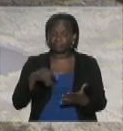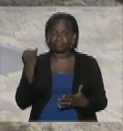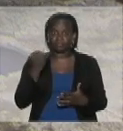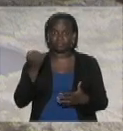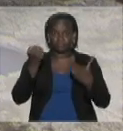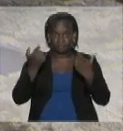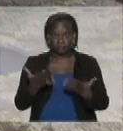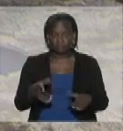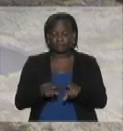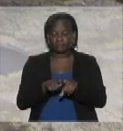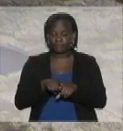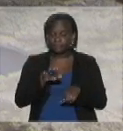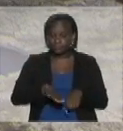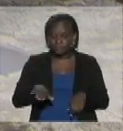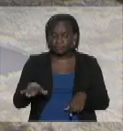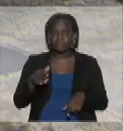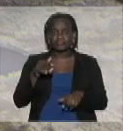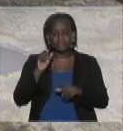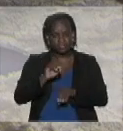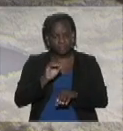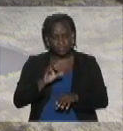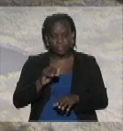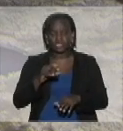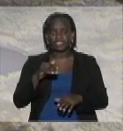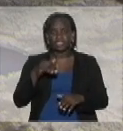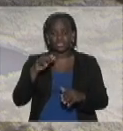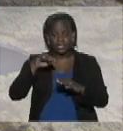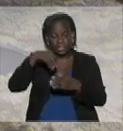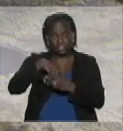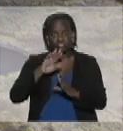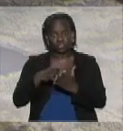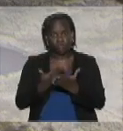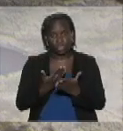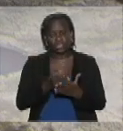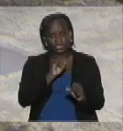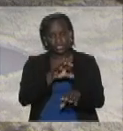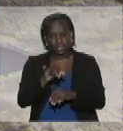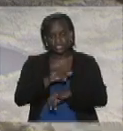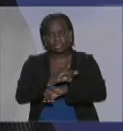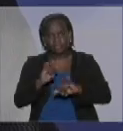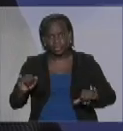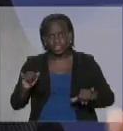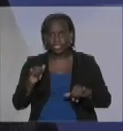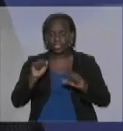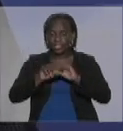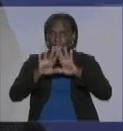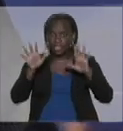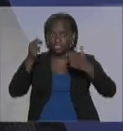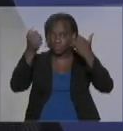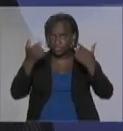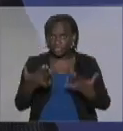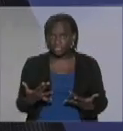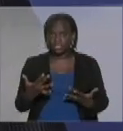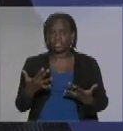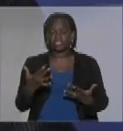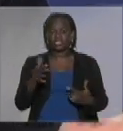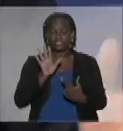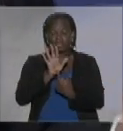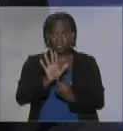isso é importante. E desde muito cedo é importante que a gente leve isso para onde? Para as escolas, para que a gente, de forma clara, através da